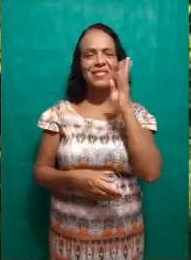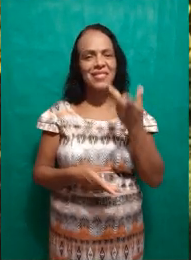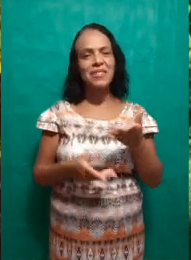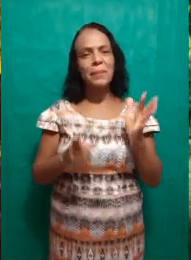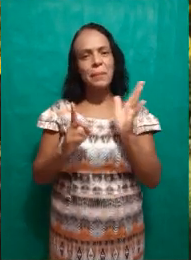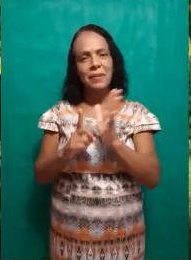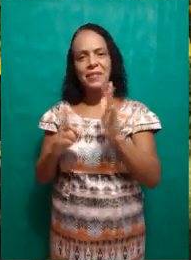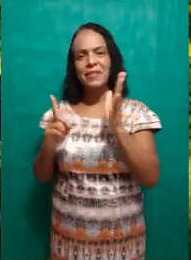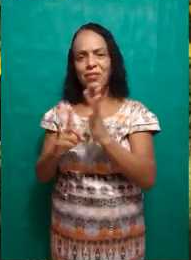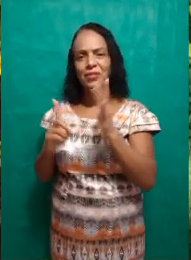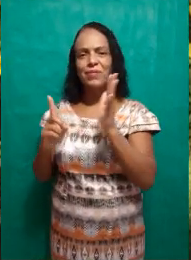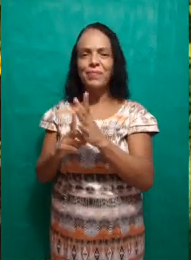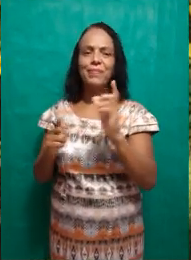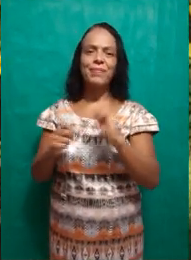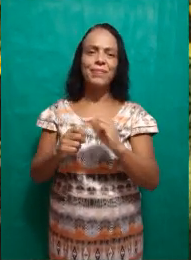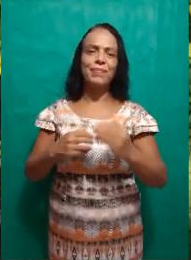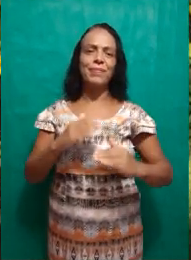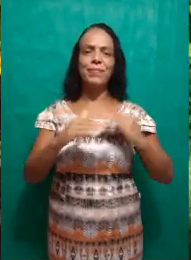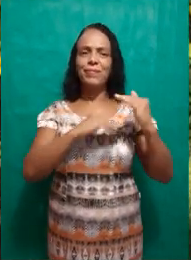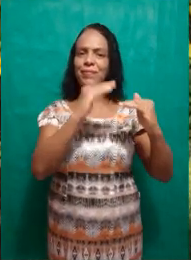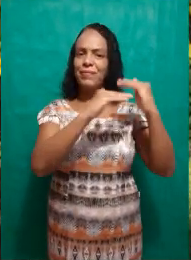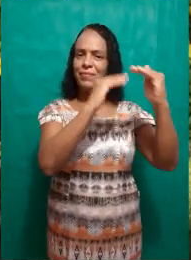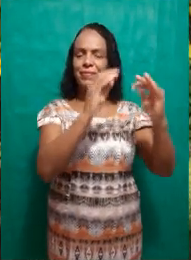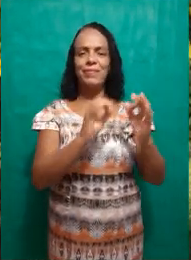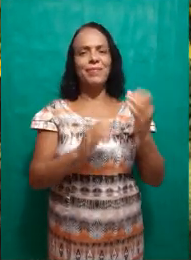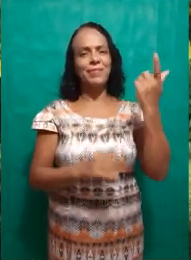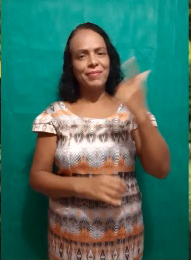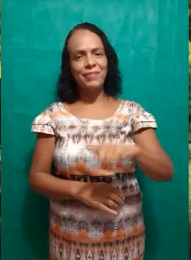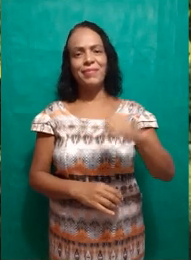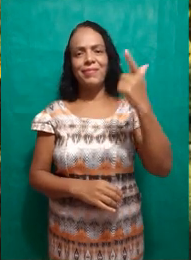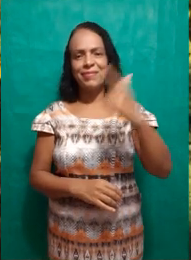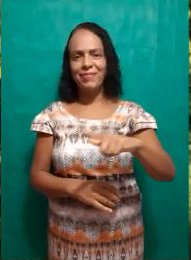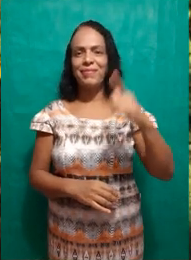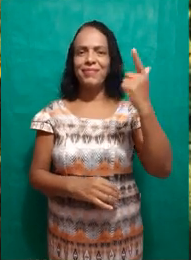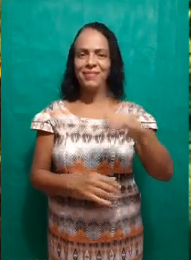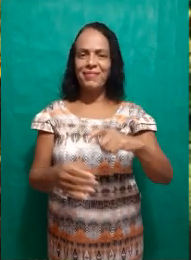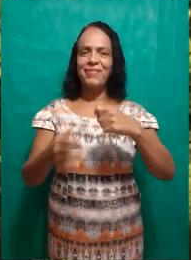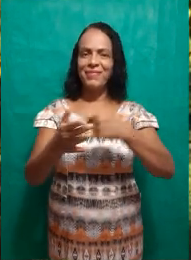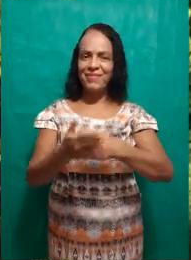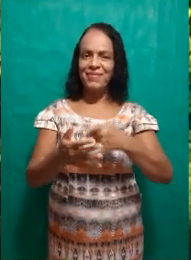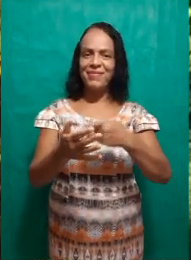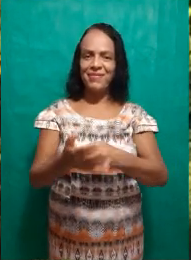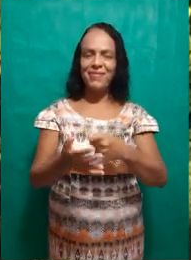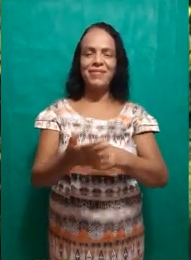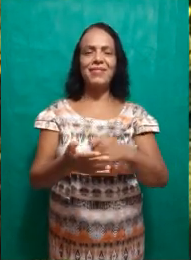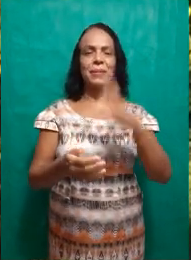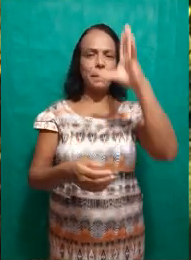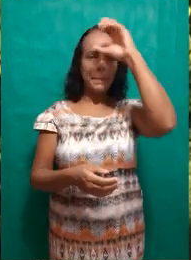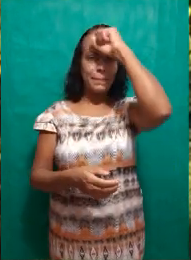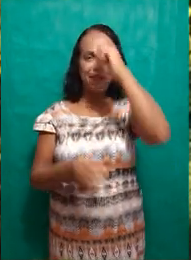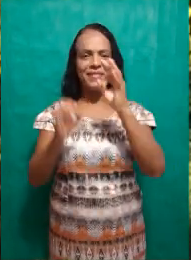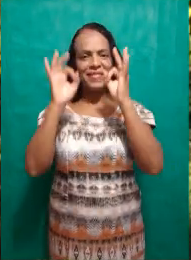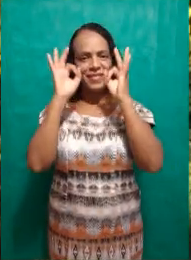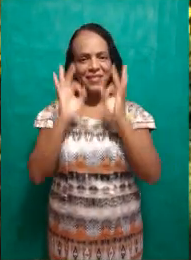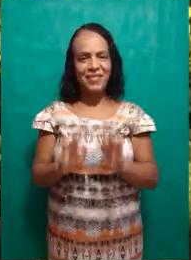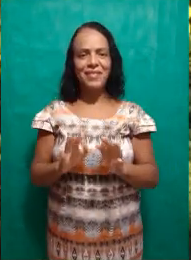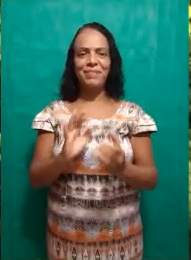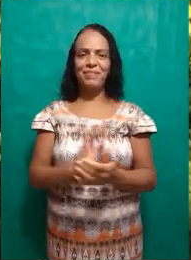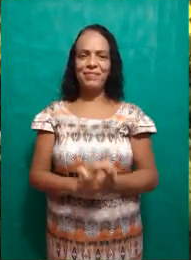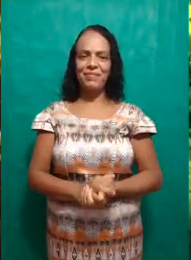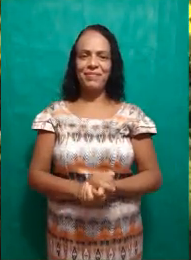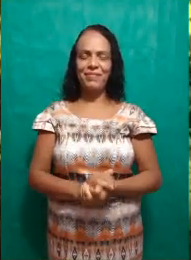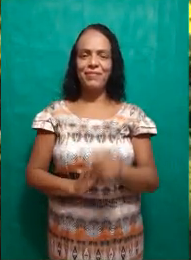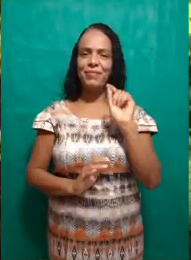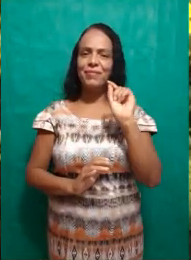e logo estimulava para poder fazerem nova tentativa. Aí foi